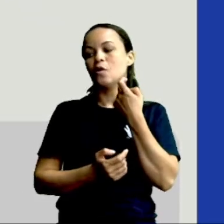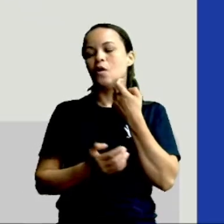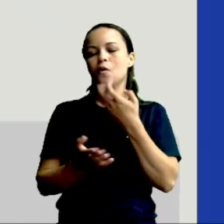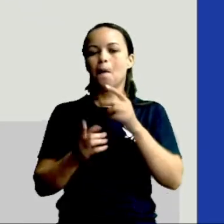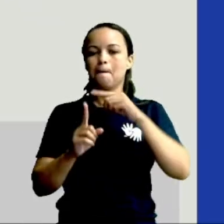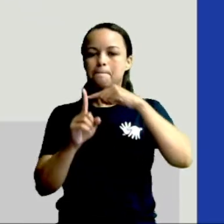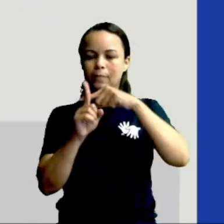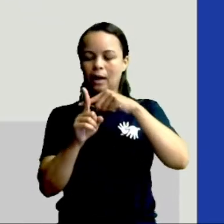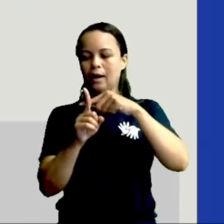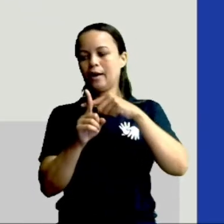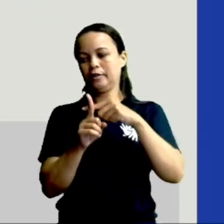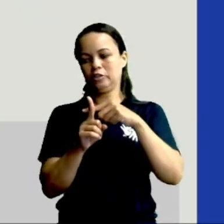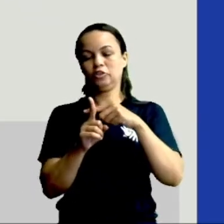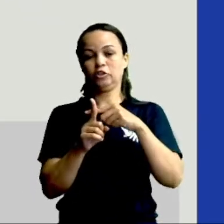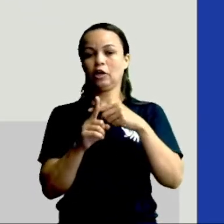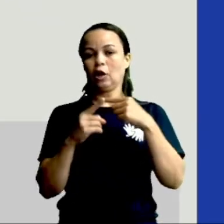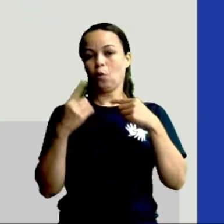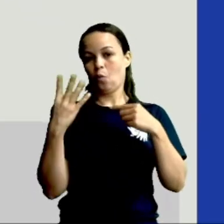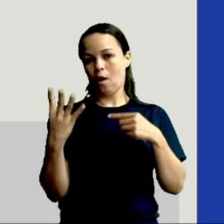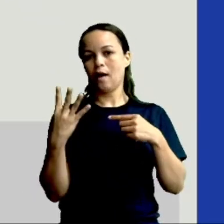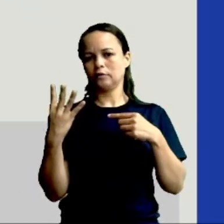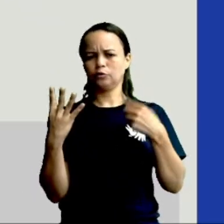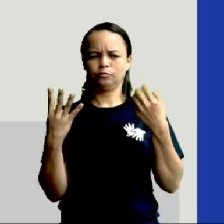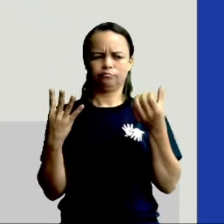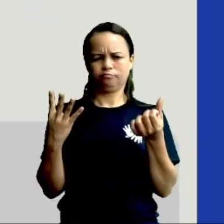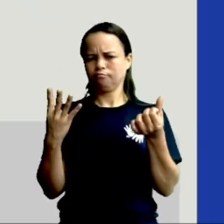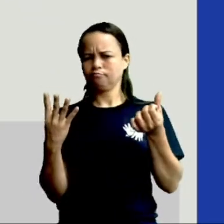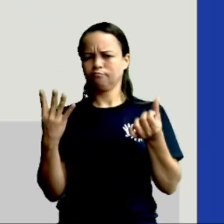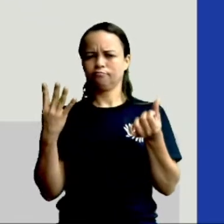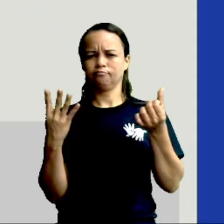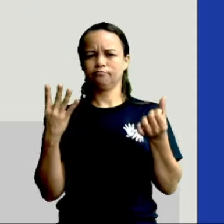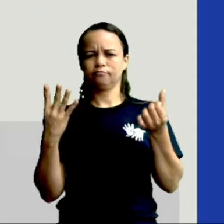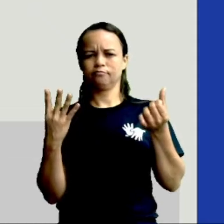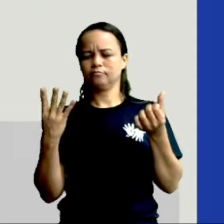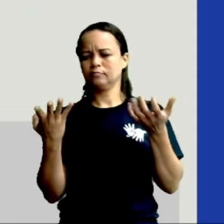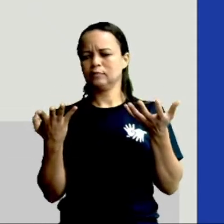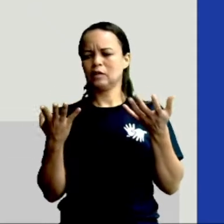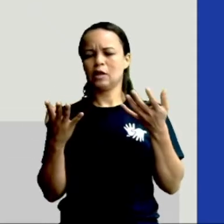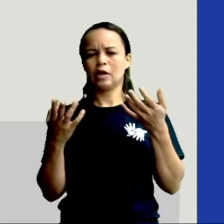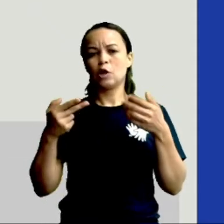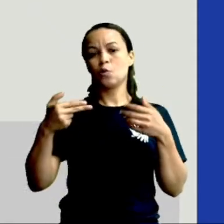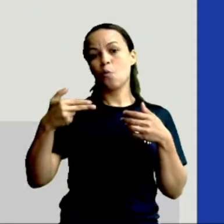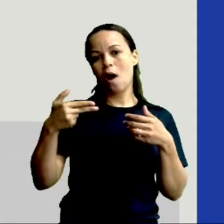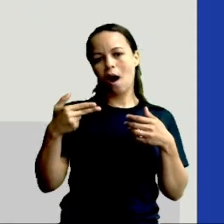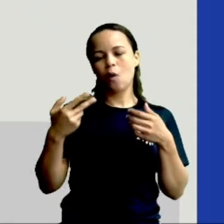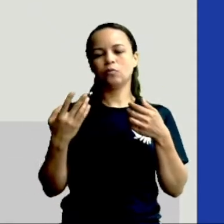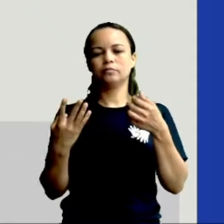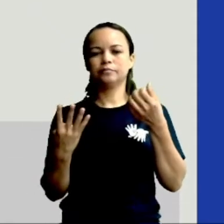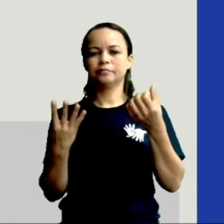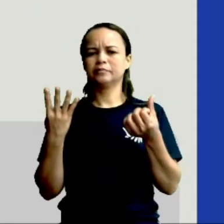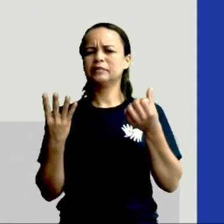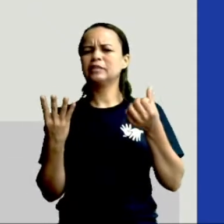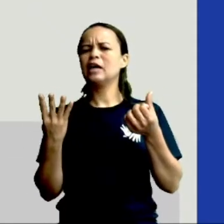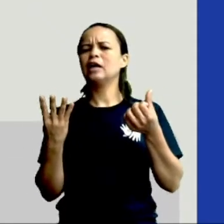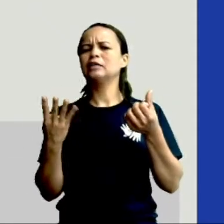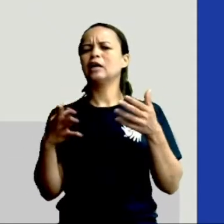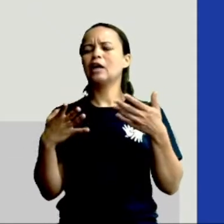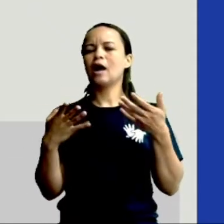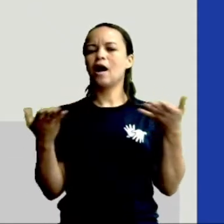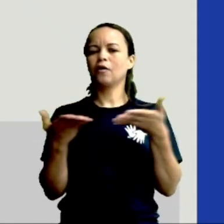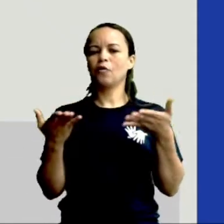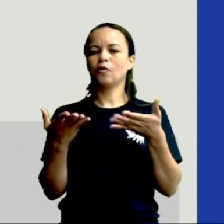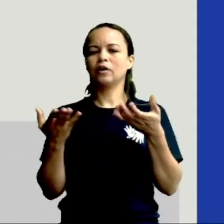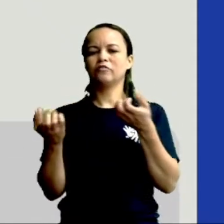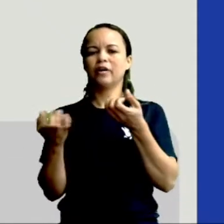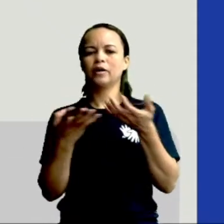da adição, mais 4 peixinhos, um sinalzinho de igual, e agora a gente vai